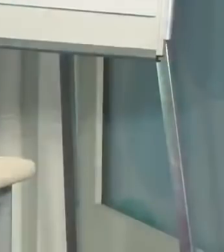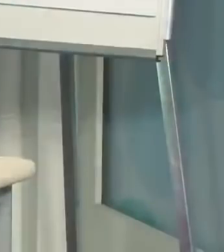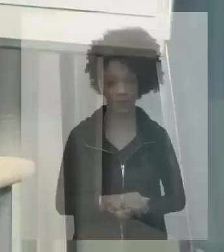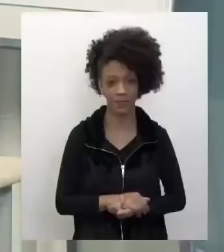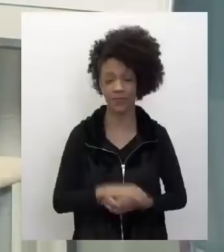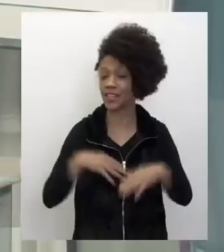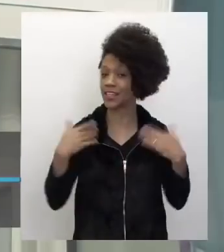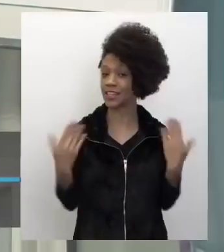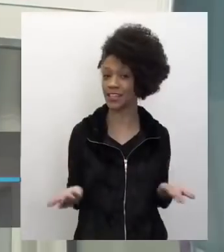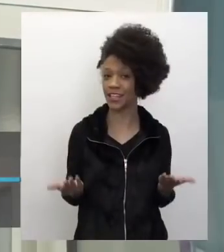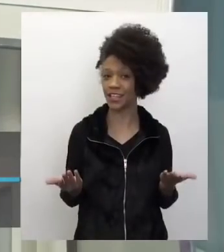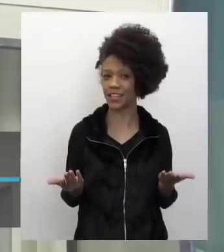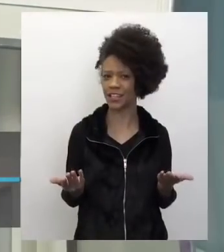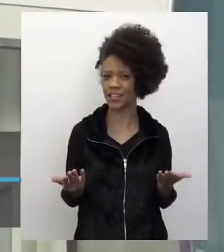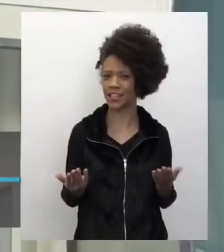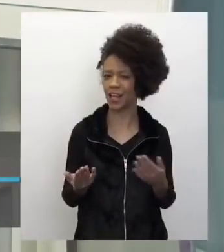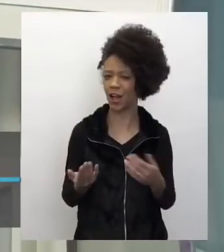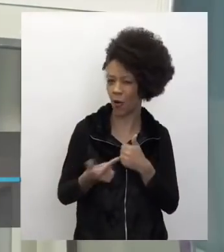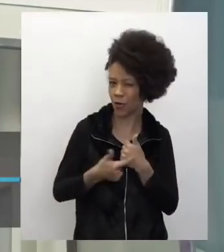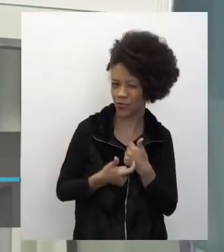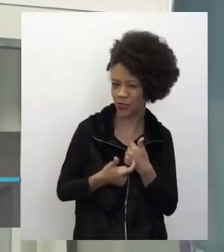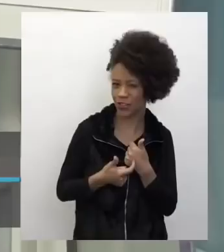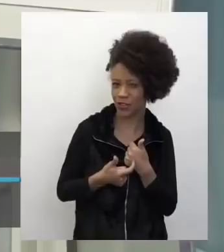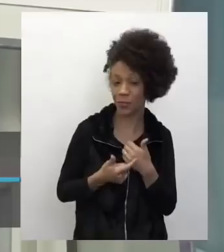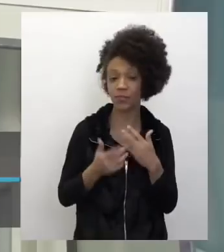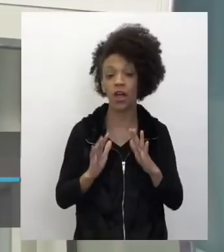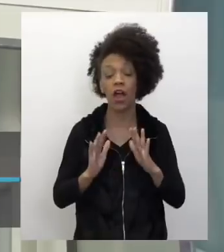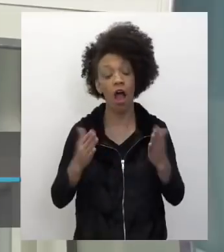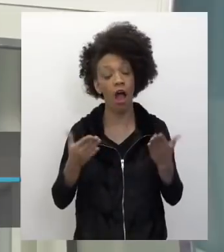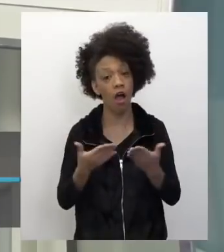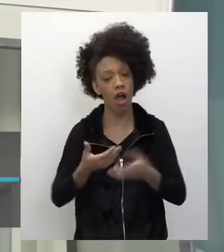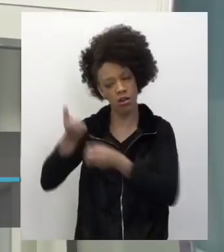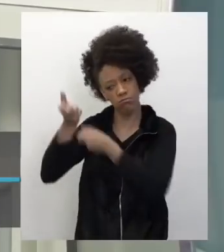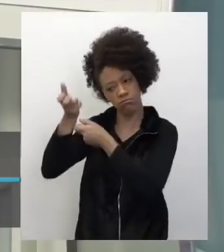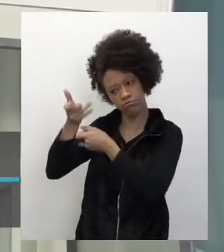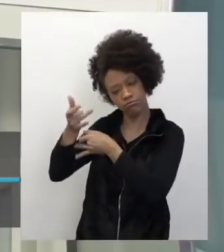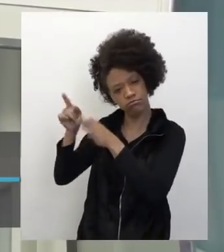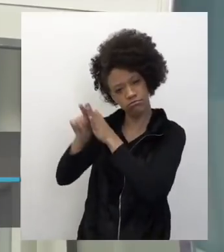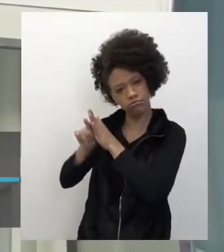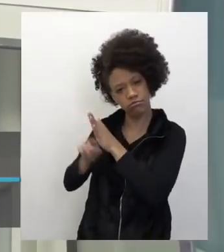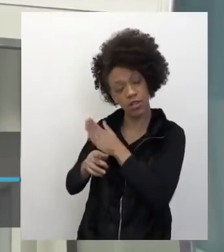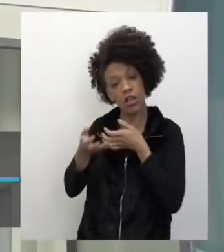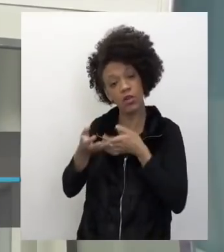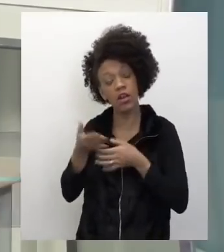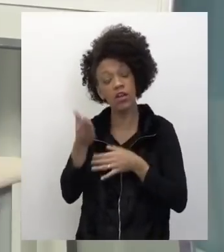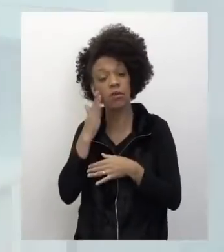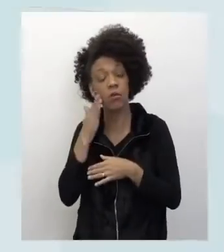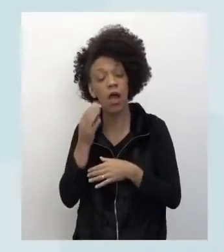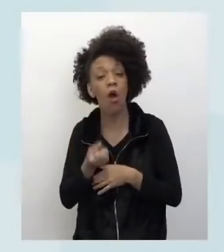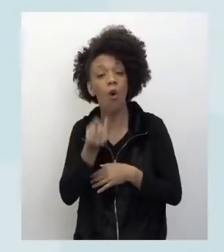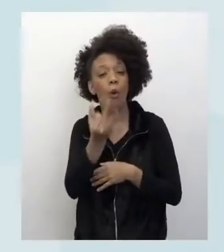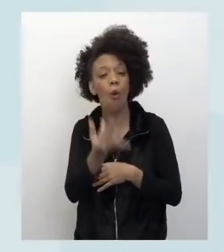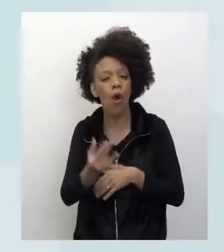E aí, turma, curtiram? Então agora a gente vai para uma interação do chat. E eu quero saber quais elementos